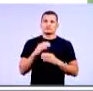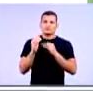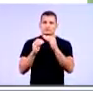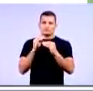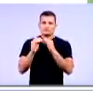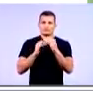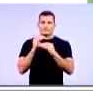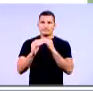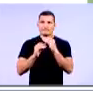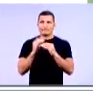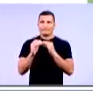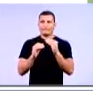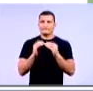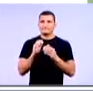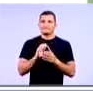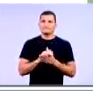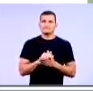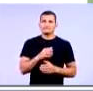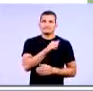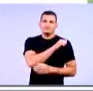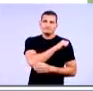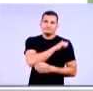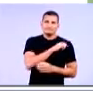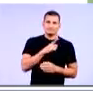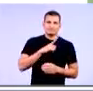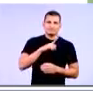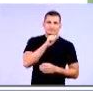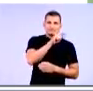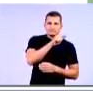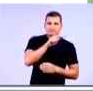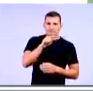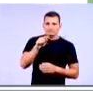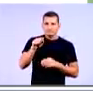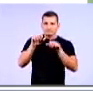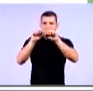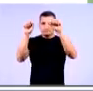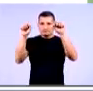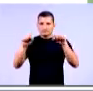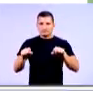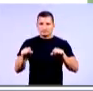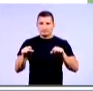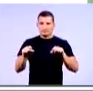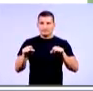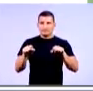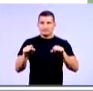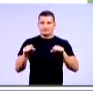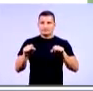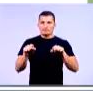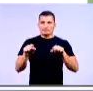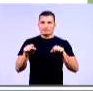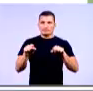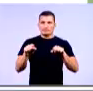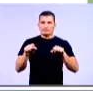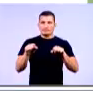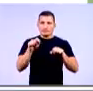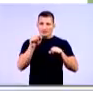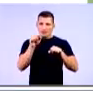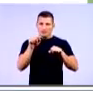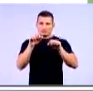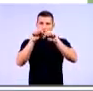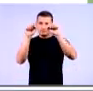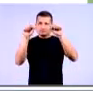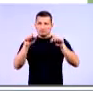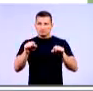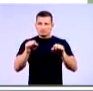dados. O aluno, ele acessa a interface do sistema. Ele acessa a interface. Essa interface, por sua